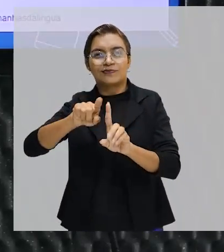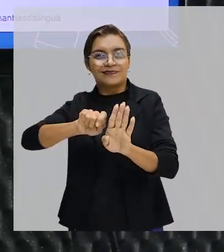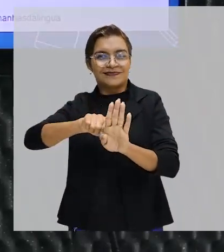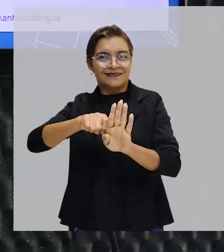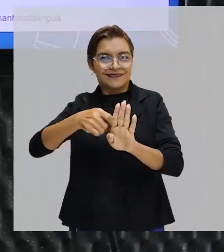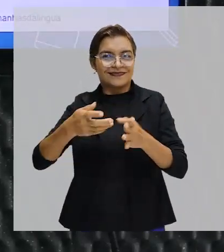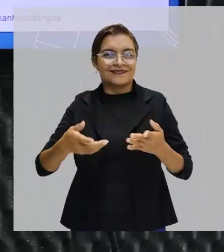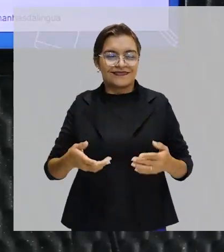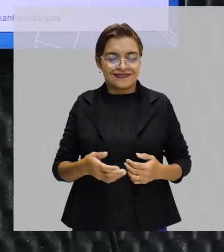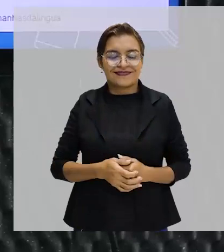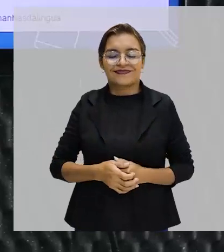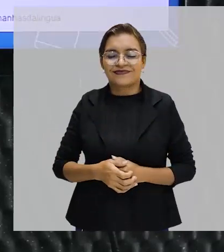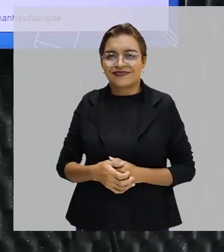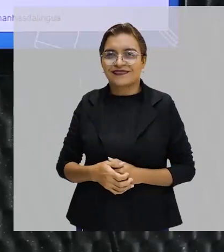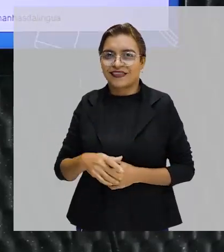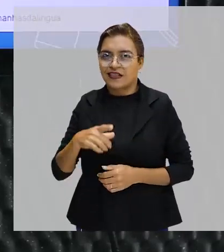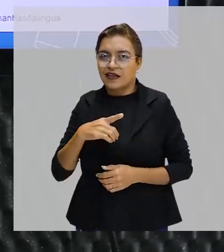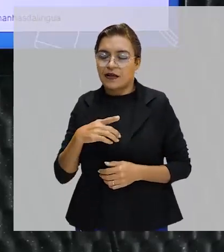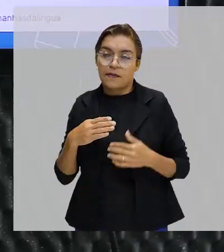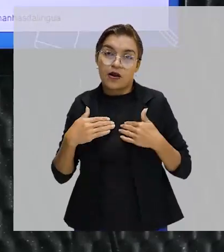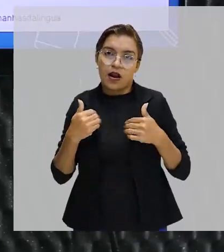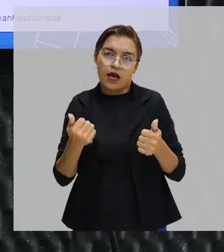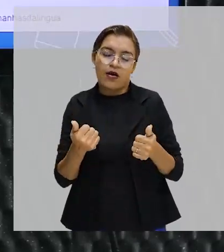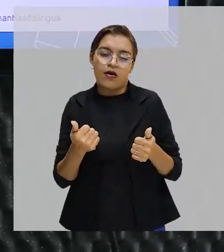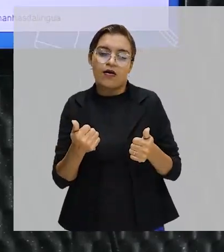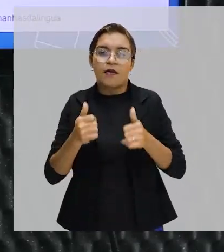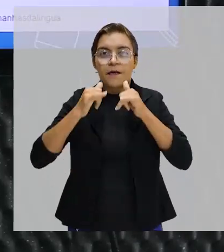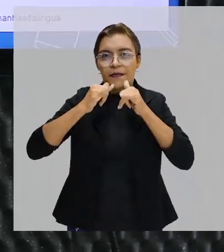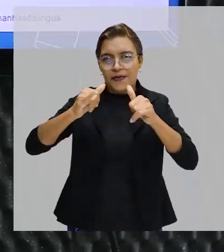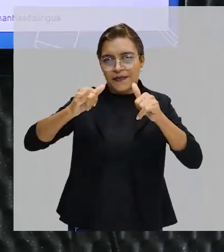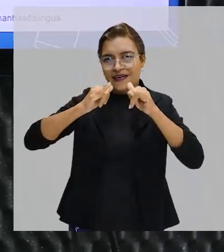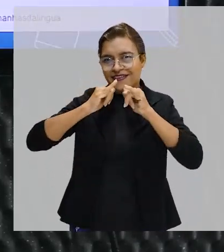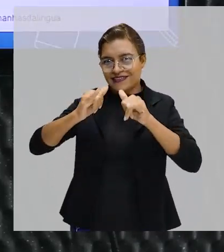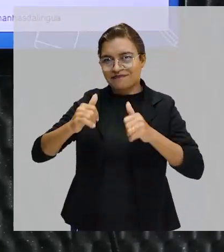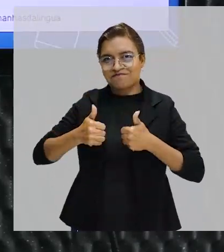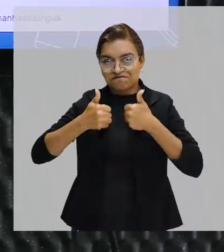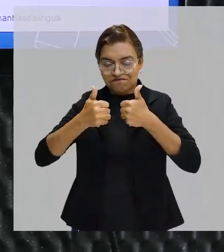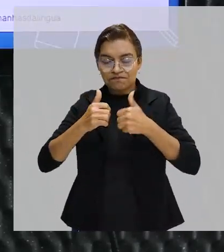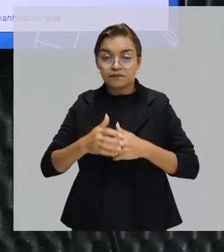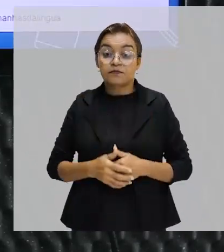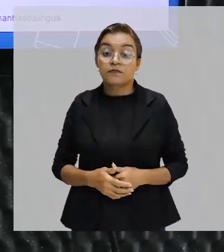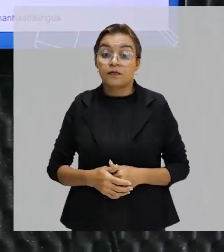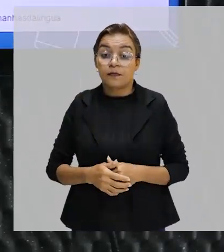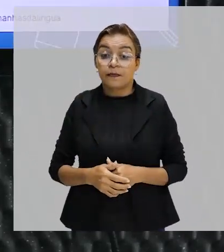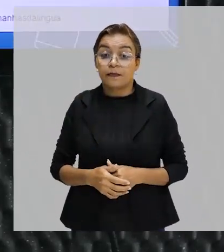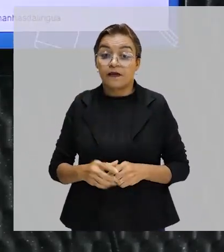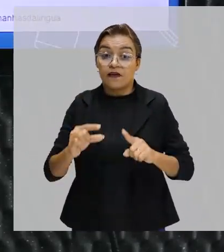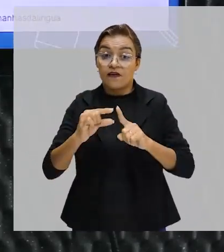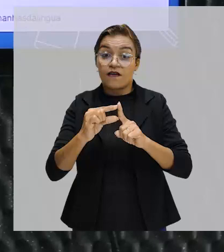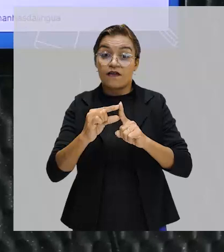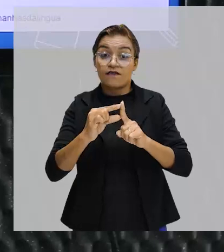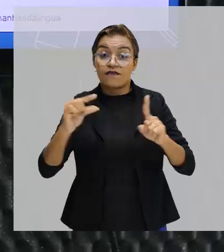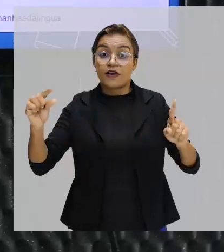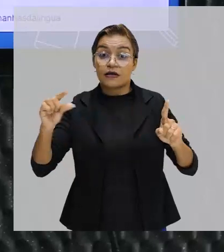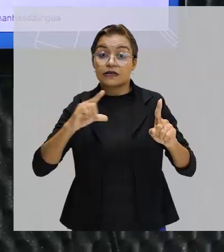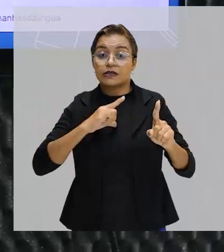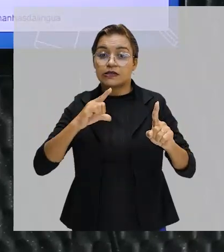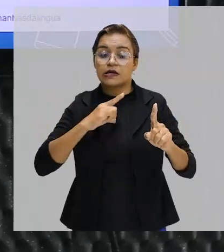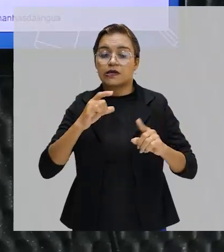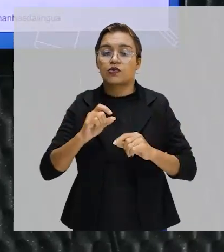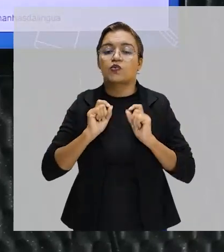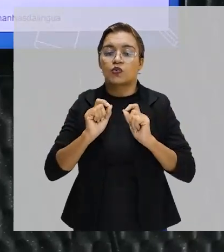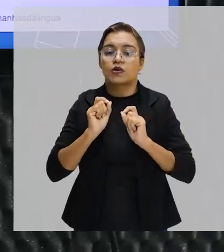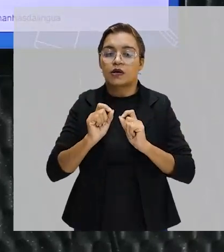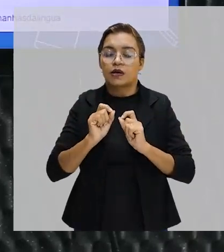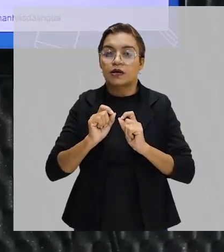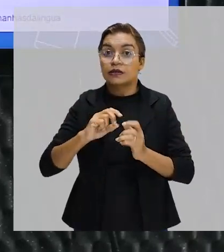fechadura. Então, é aí a melhor forma deles fazerem a propaganda deles, né? Mas na frase de cima, tem aí